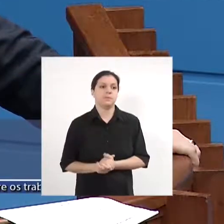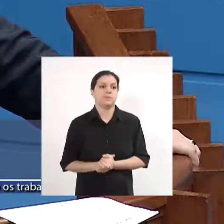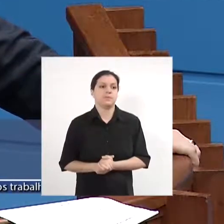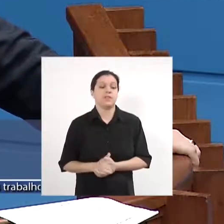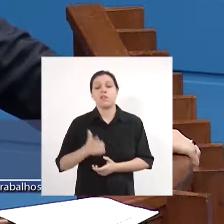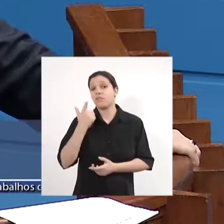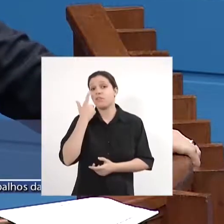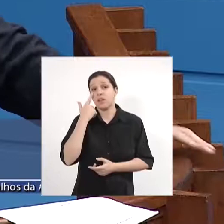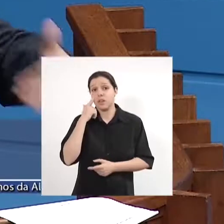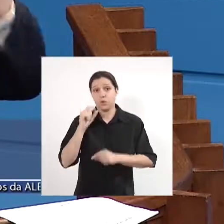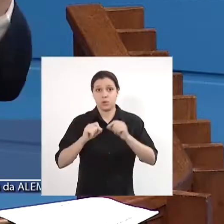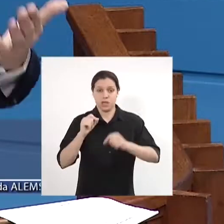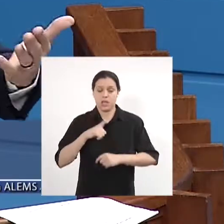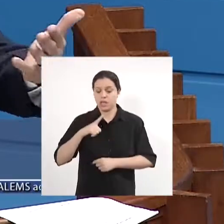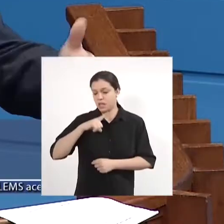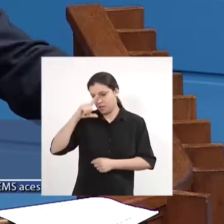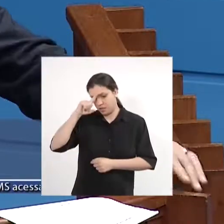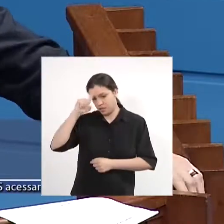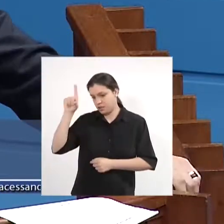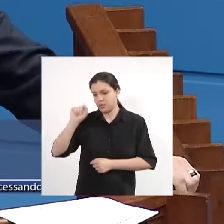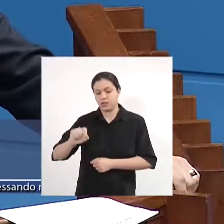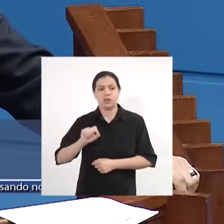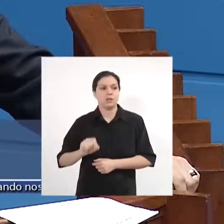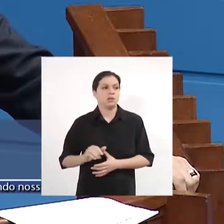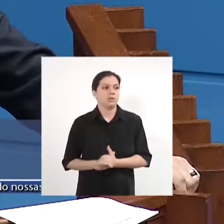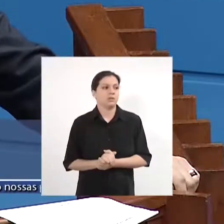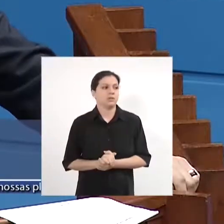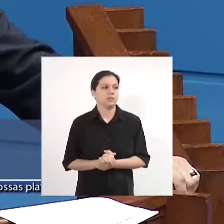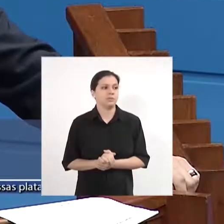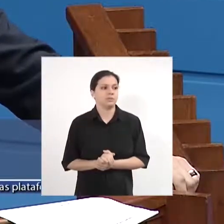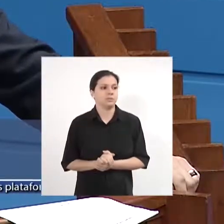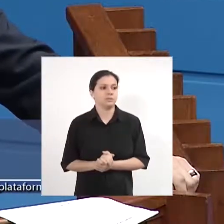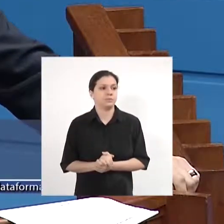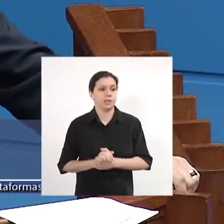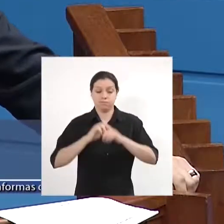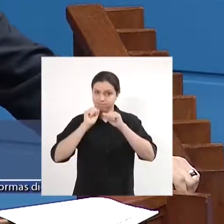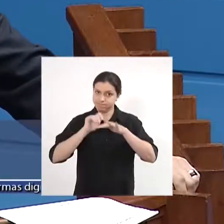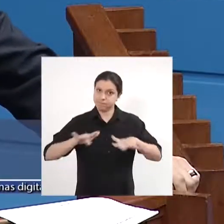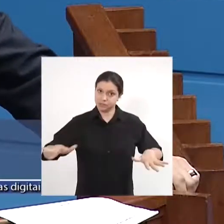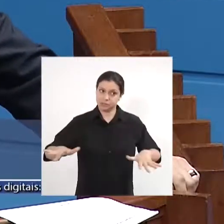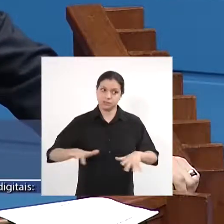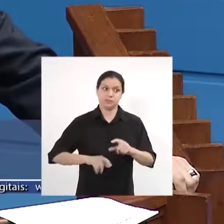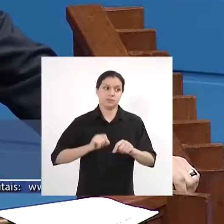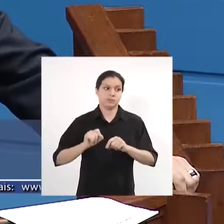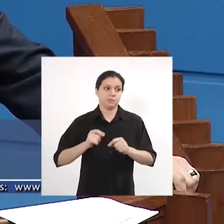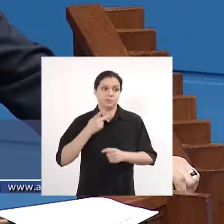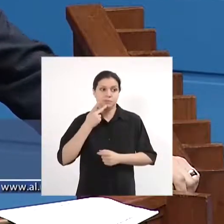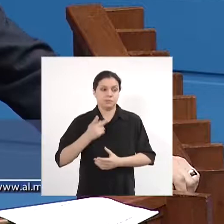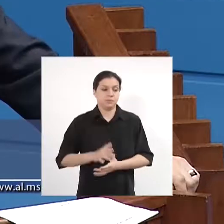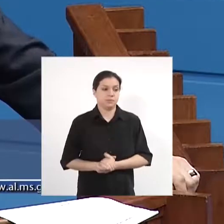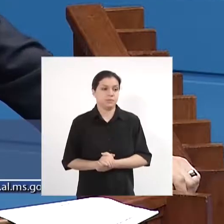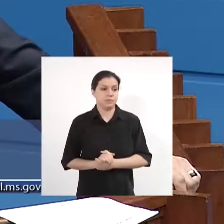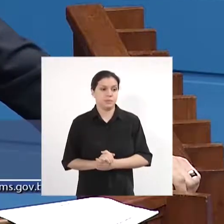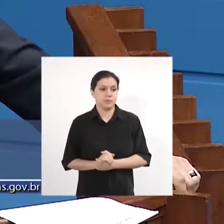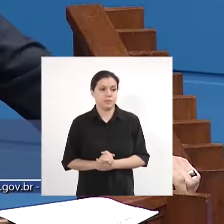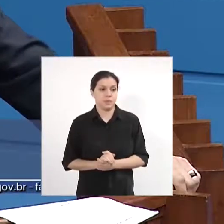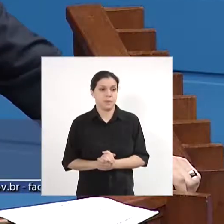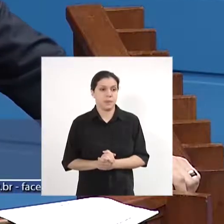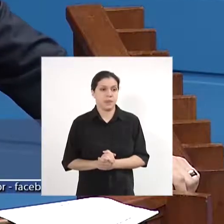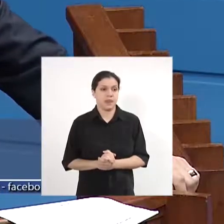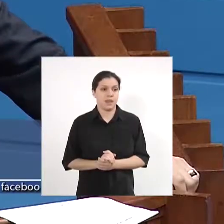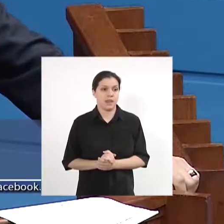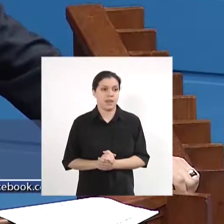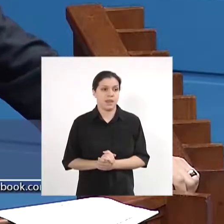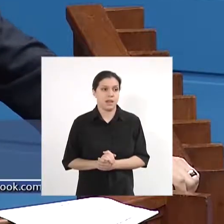A ideia que se vendeu na divulgação desse programa é que a